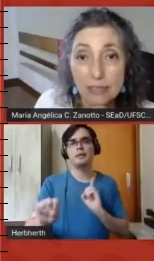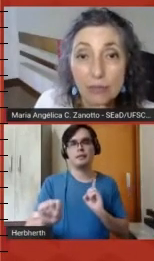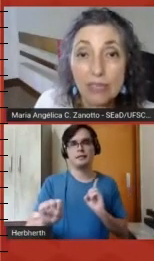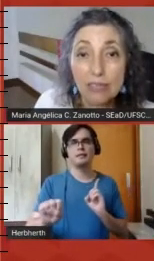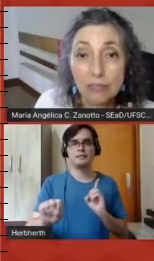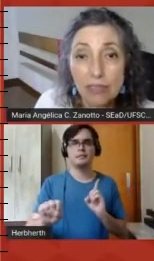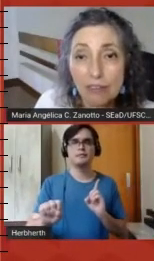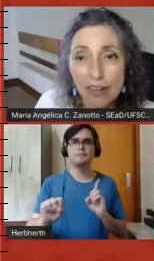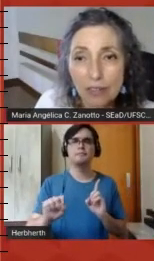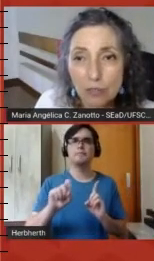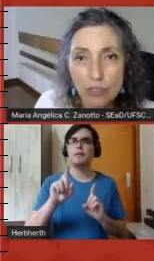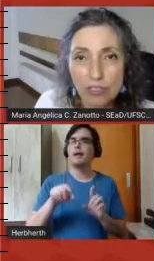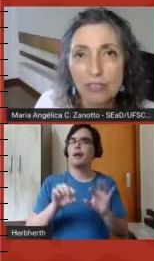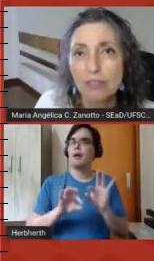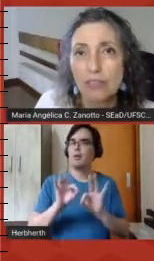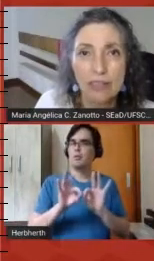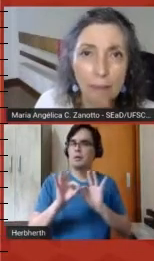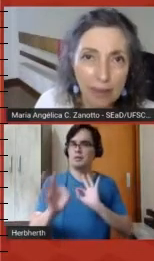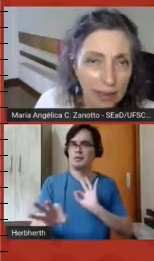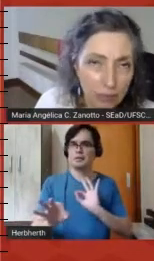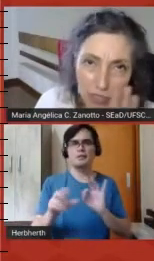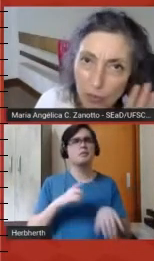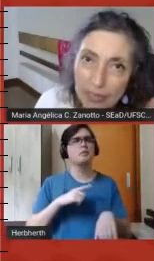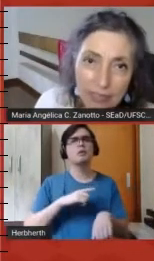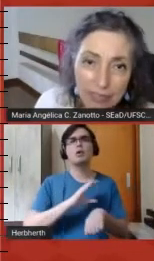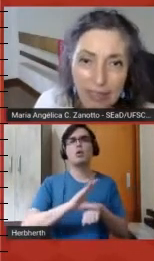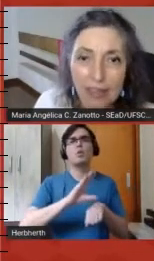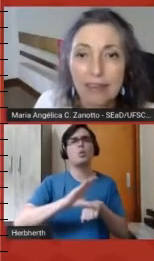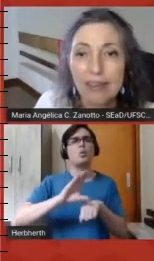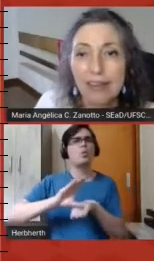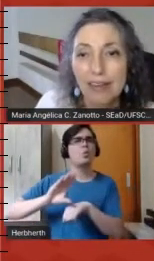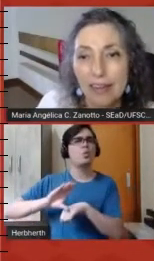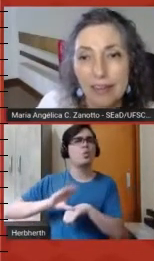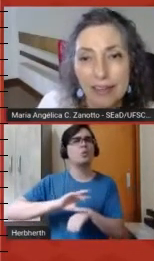de extensão. Então, tem vários cursinhos aí abertos, se alguém